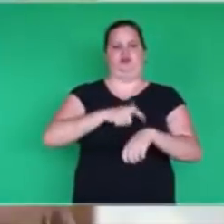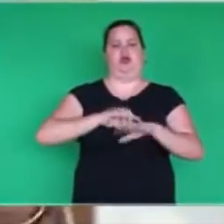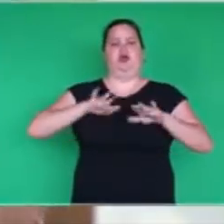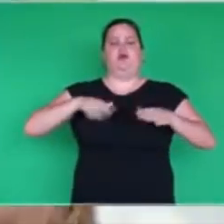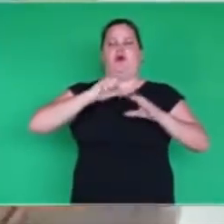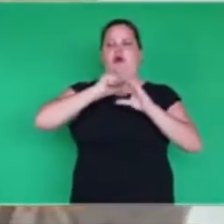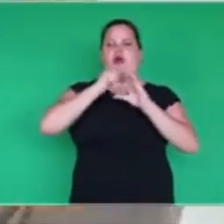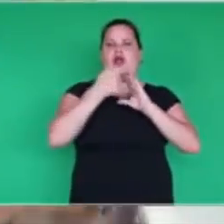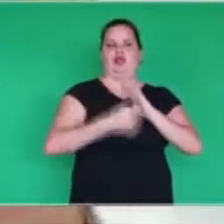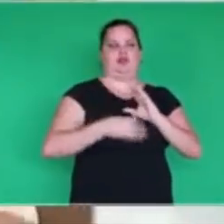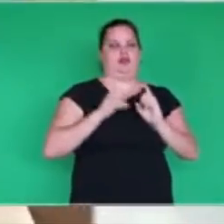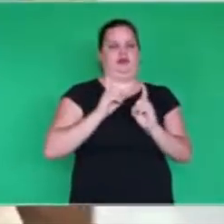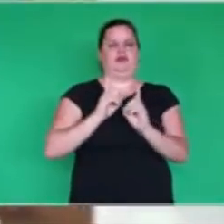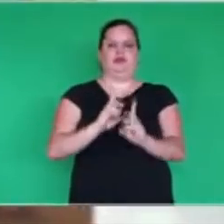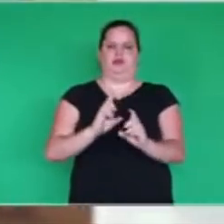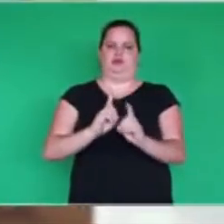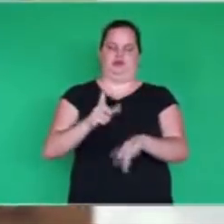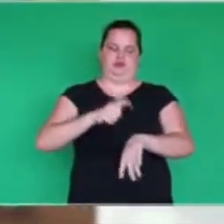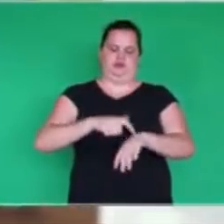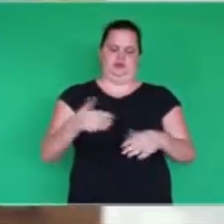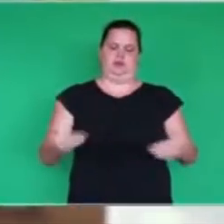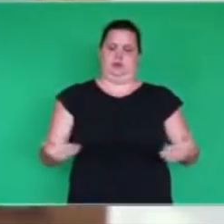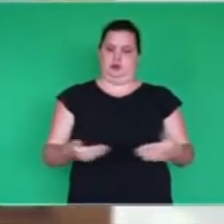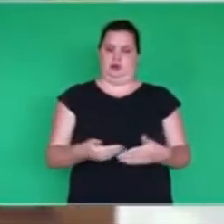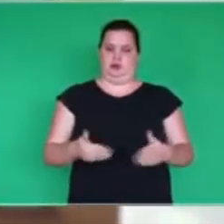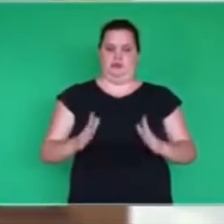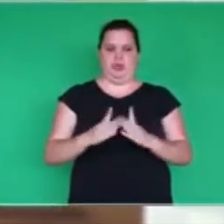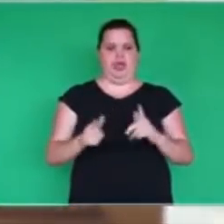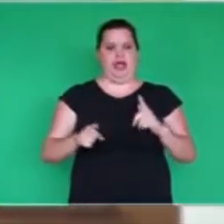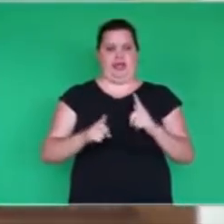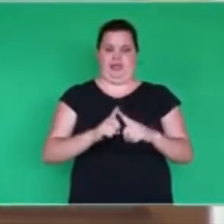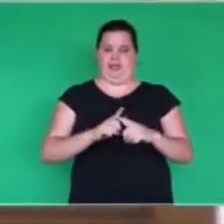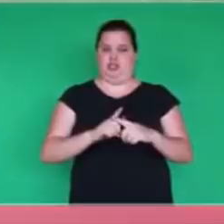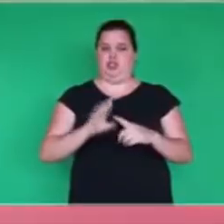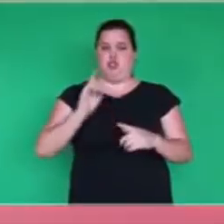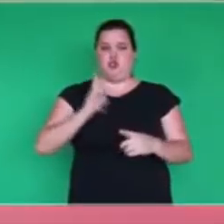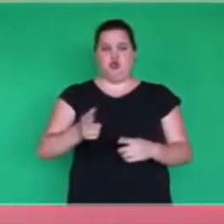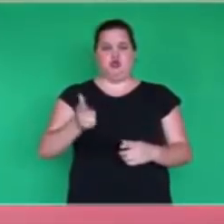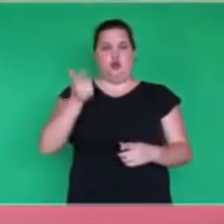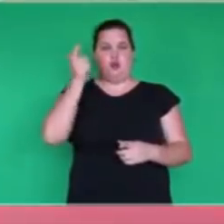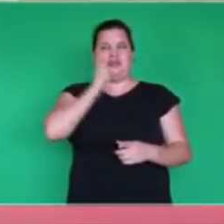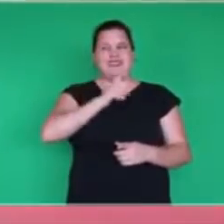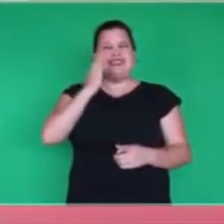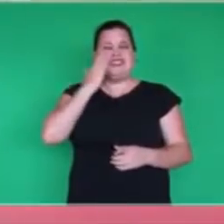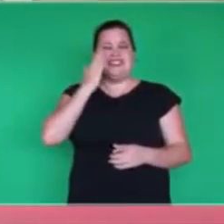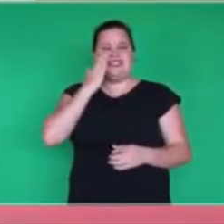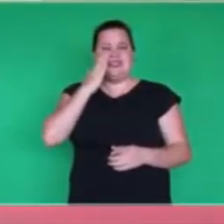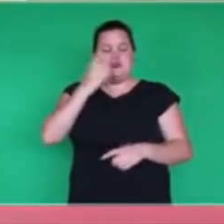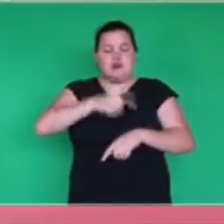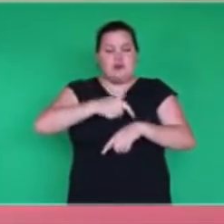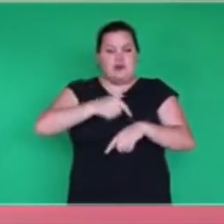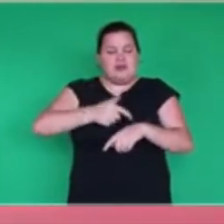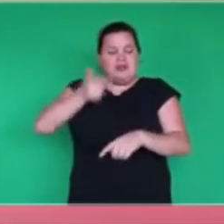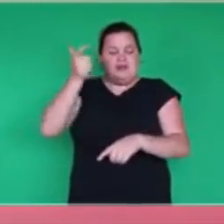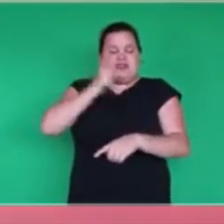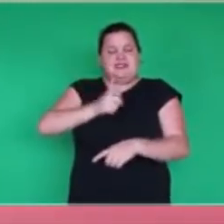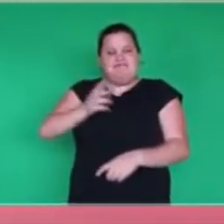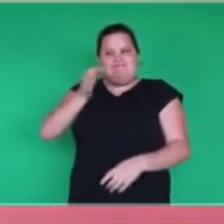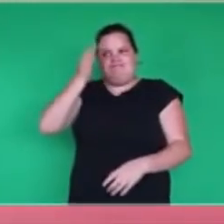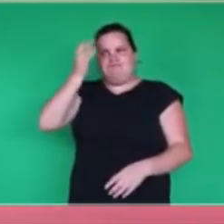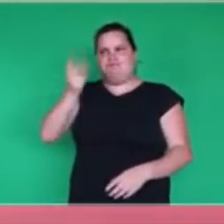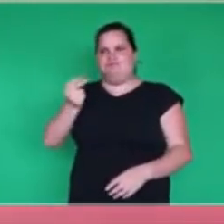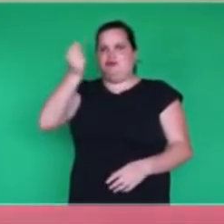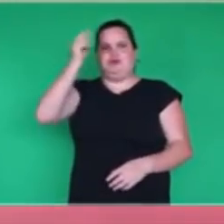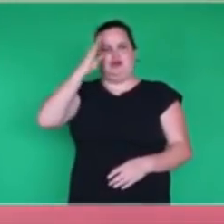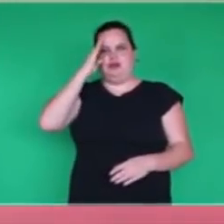característica da doutrina em nosso tempo? A igreja só é mestra quando ela está à frente, quando ela está na